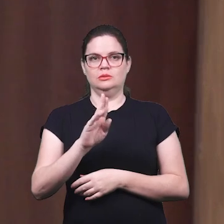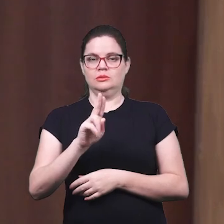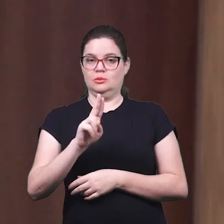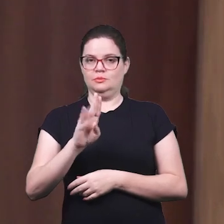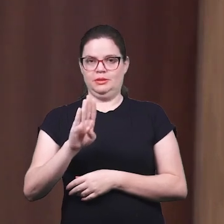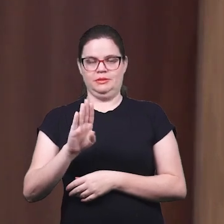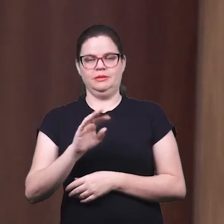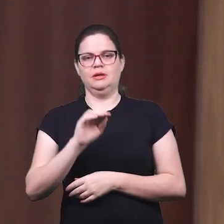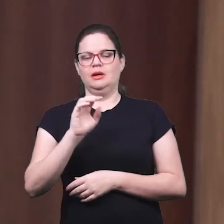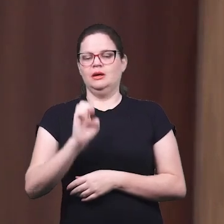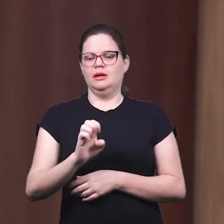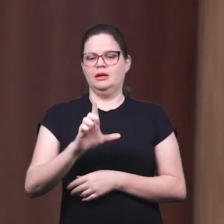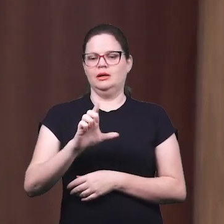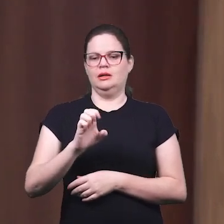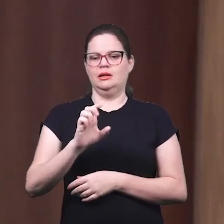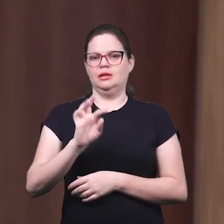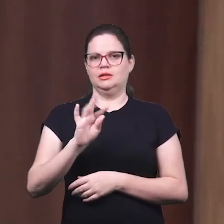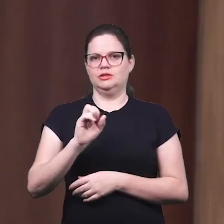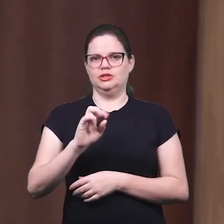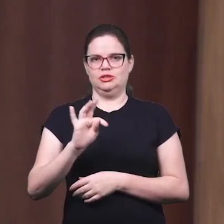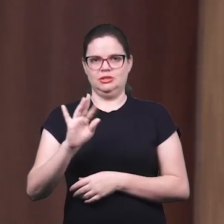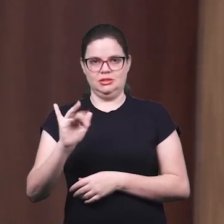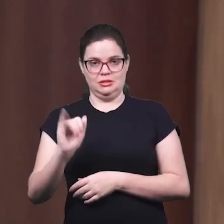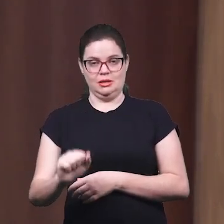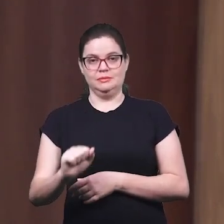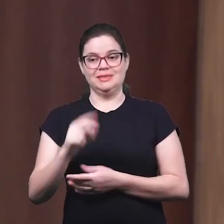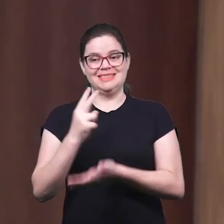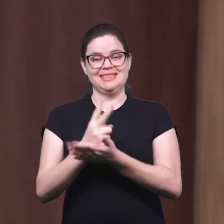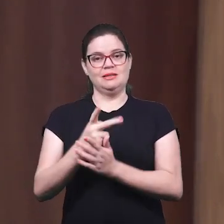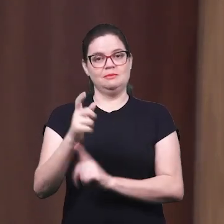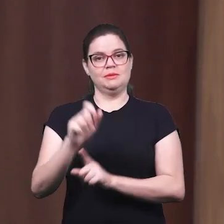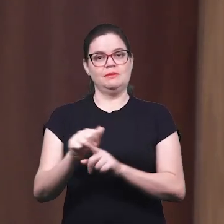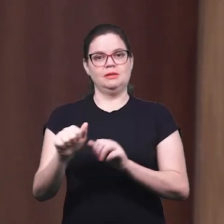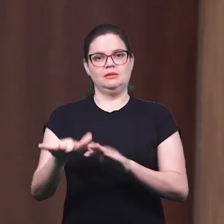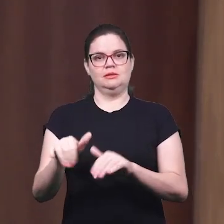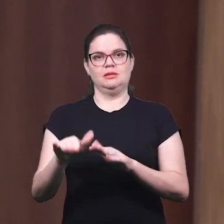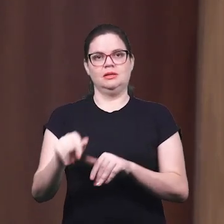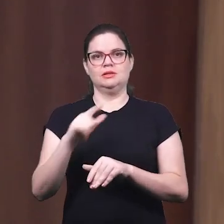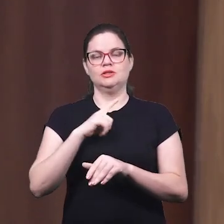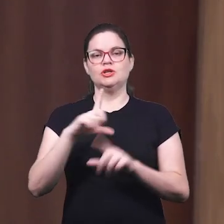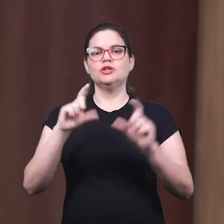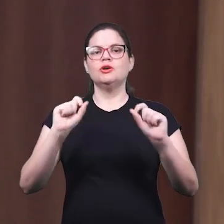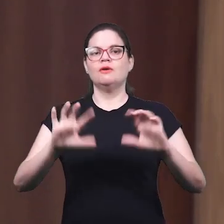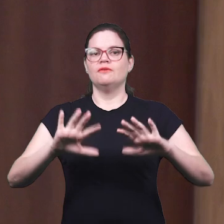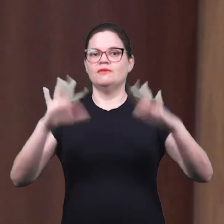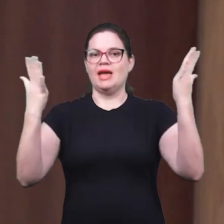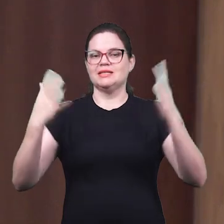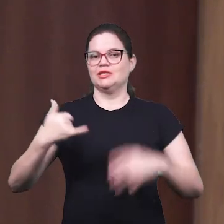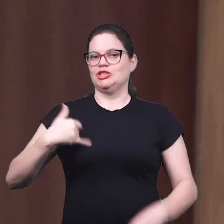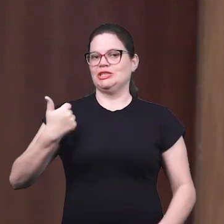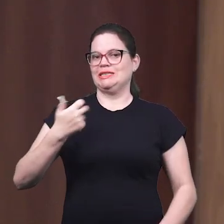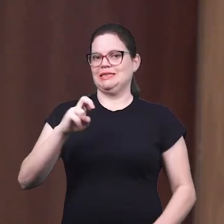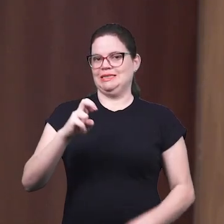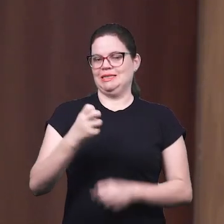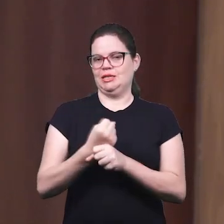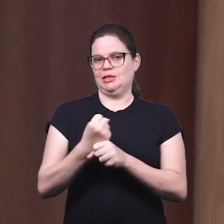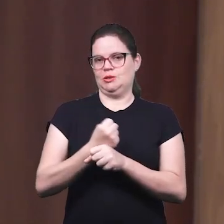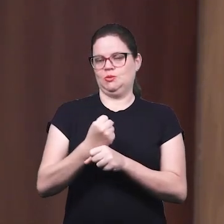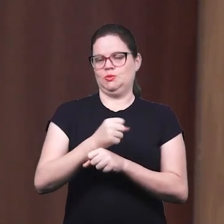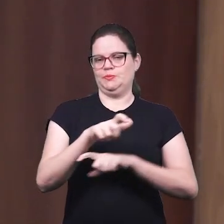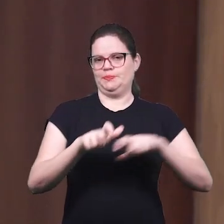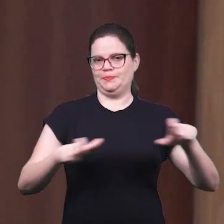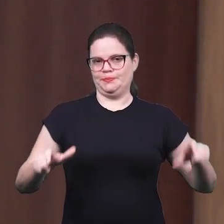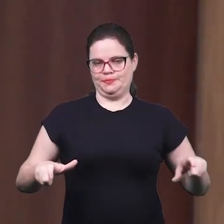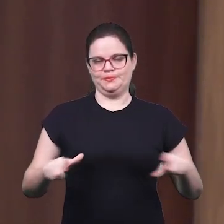1. E todo mês de setembro ele fazia a festa das debutantes. E